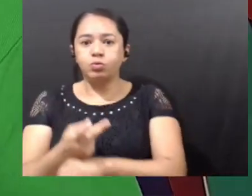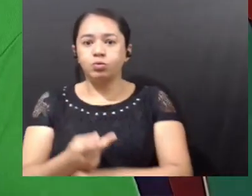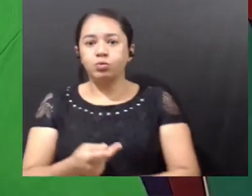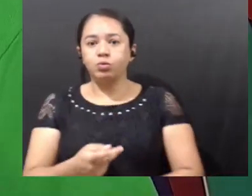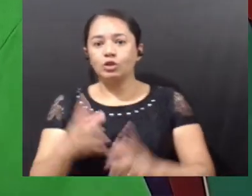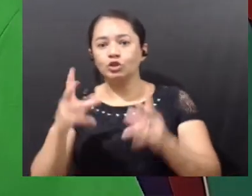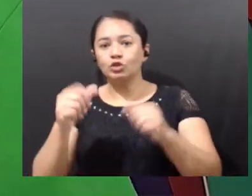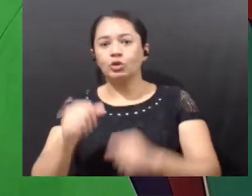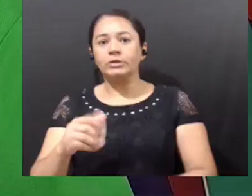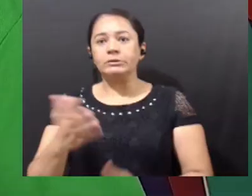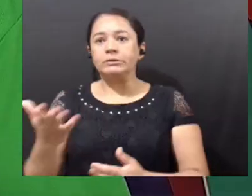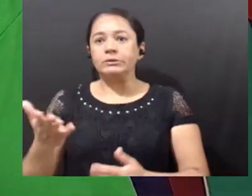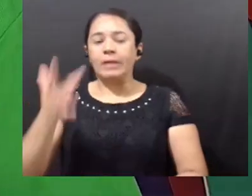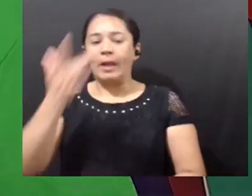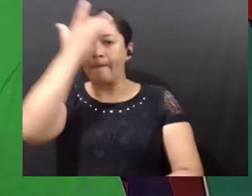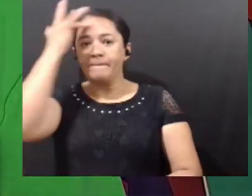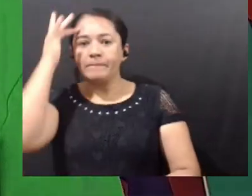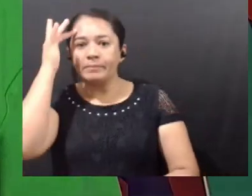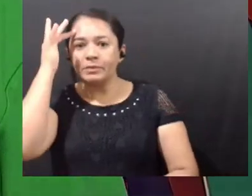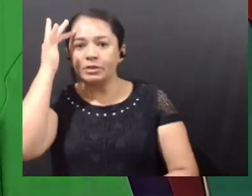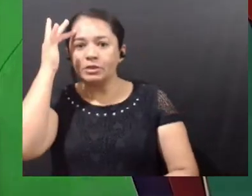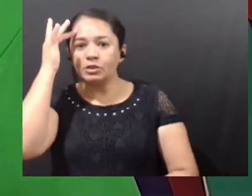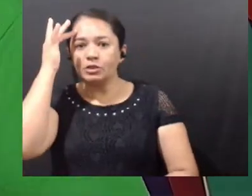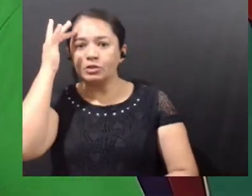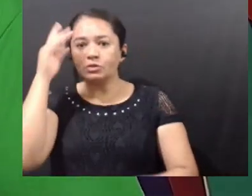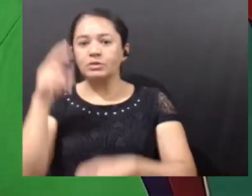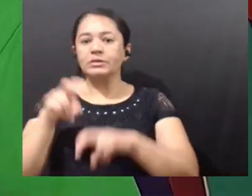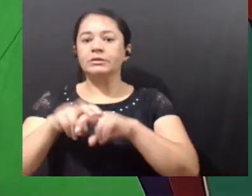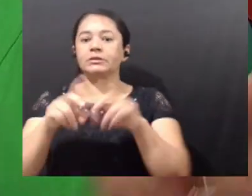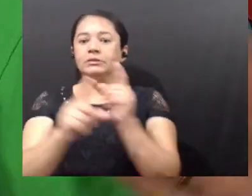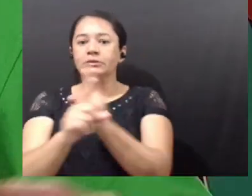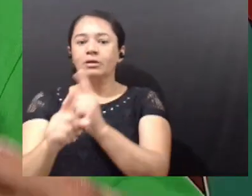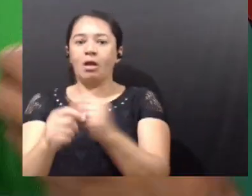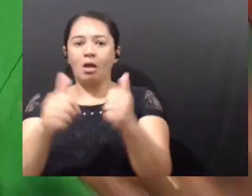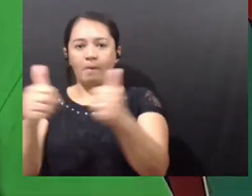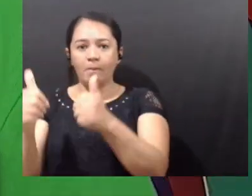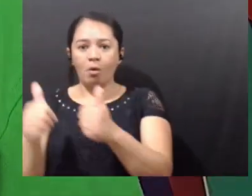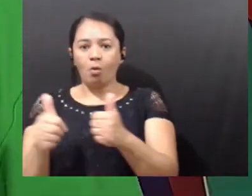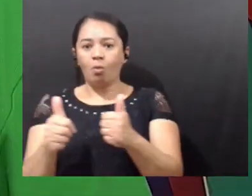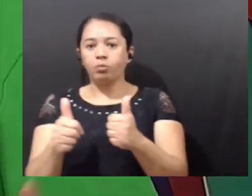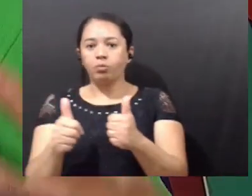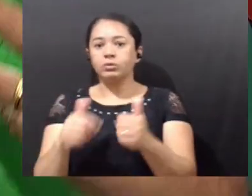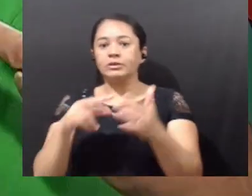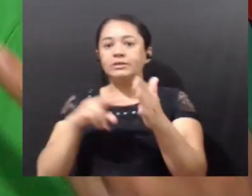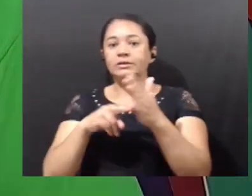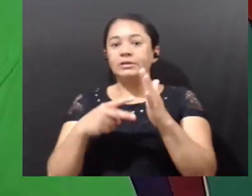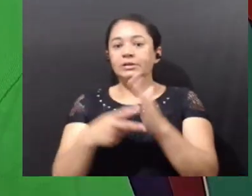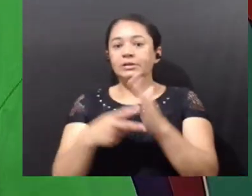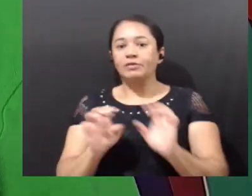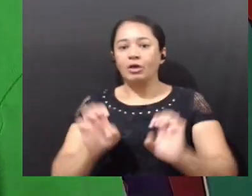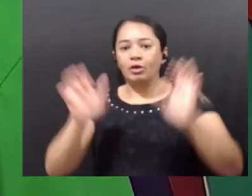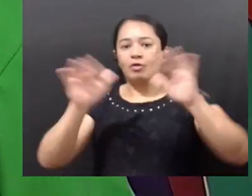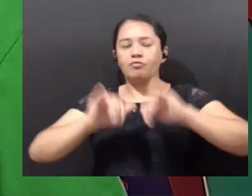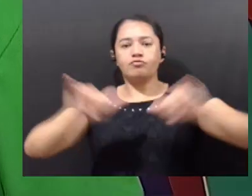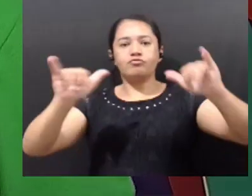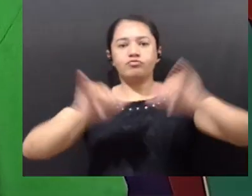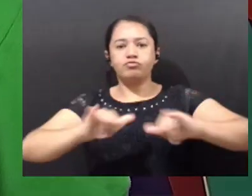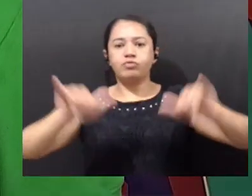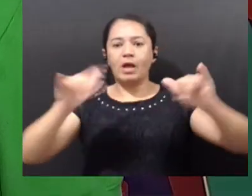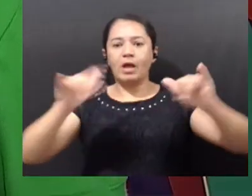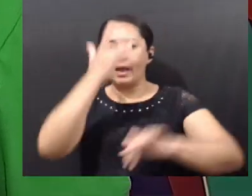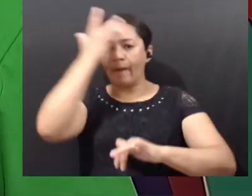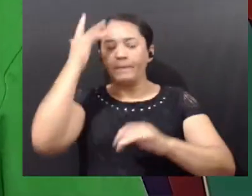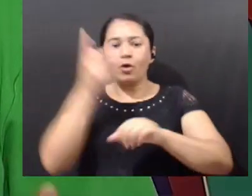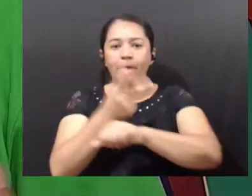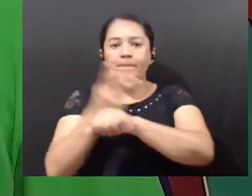alguém sentado para ser atendido, isso é muito bom, né? Significa que o evento está bem divulgado, significa que as pessoas estão procurando a informação no lugar